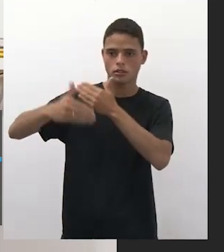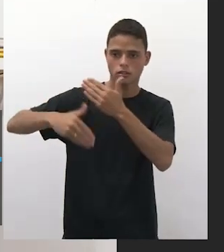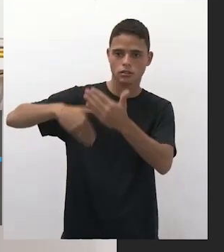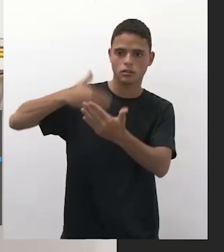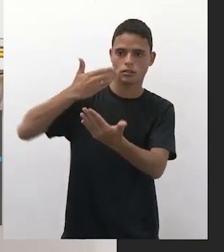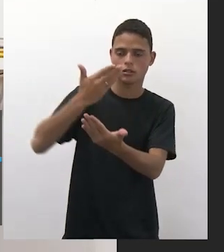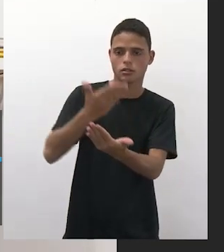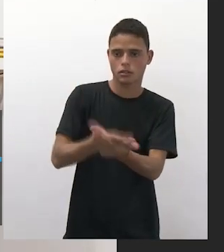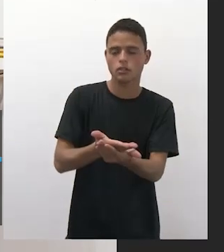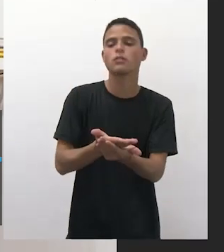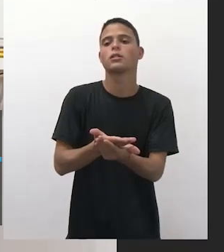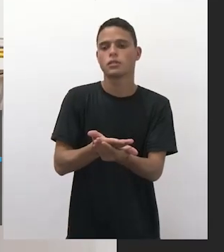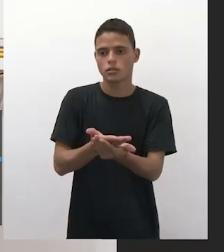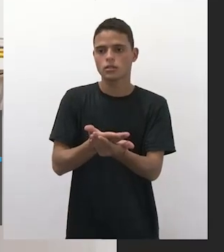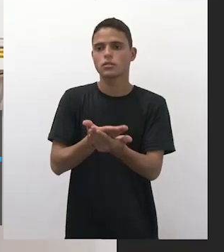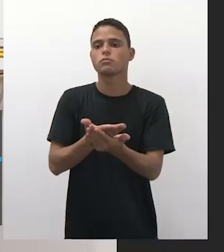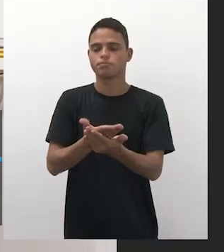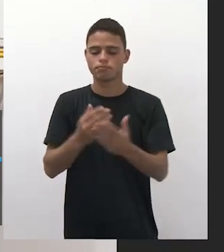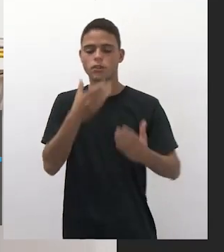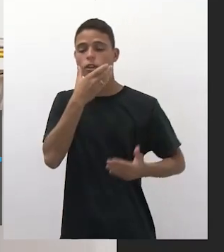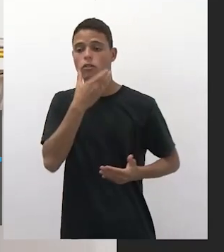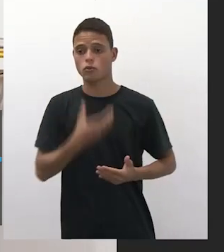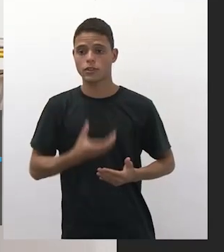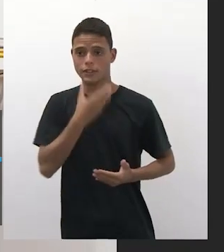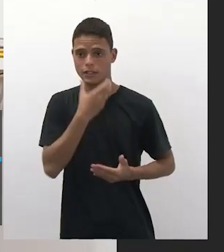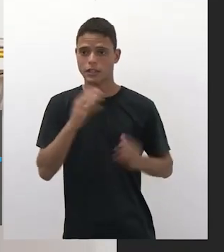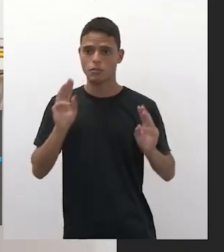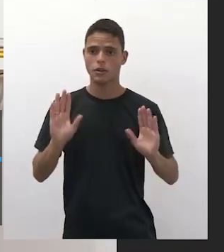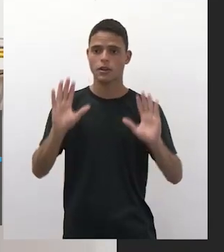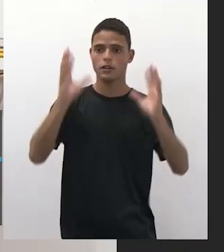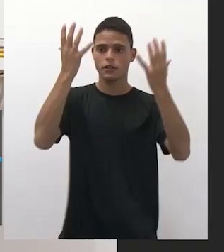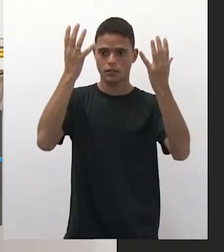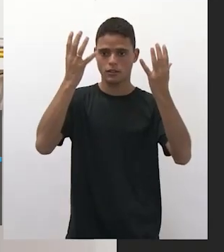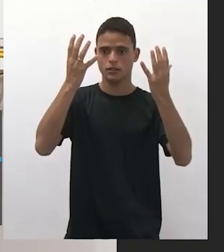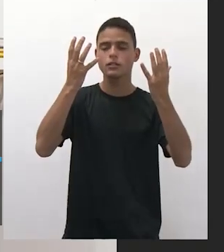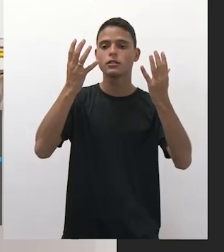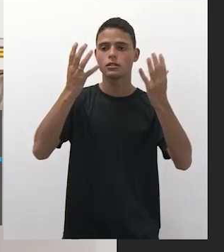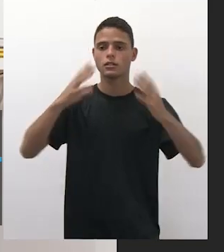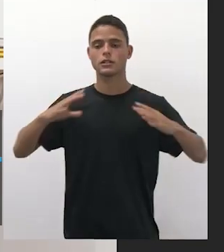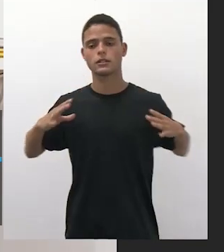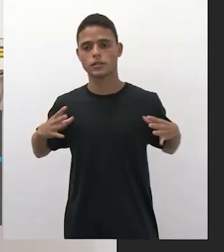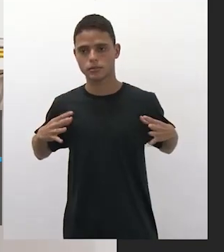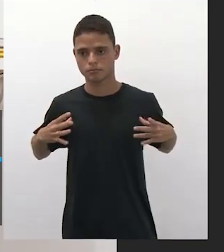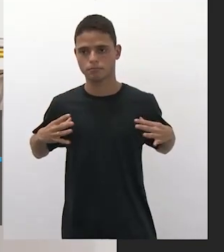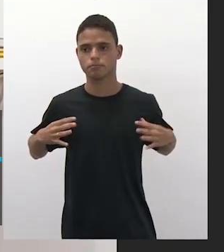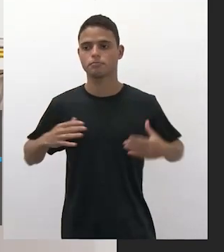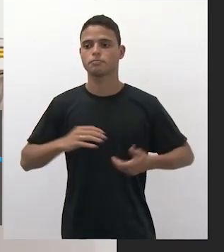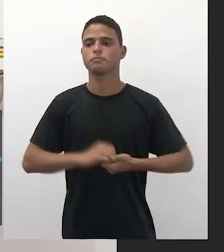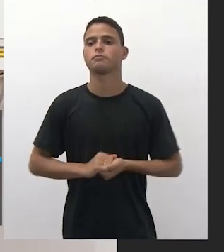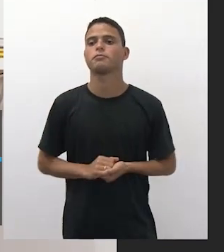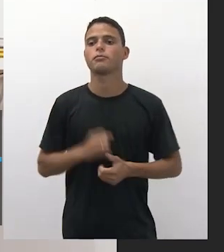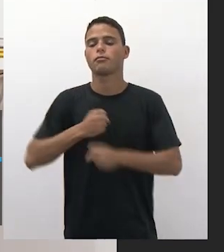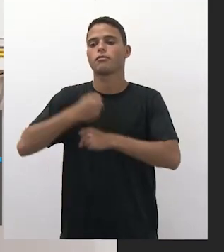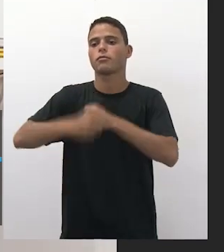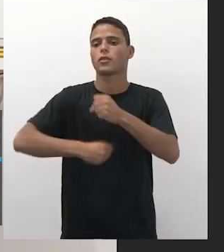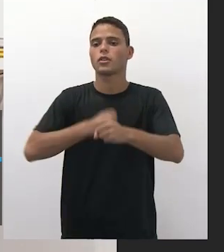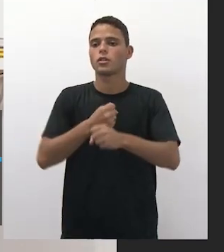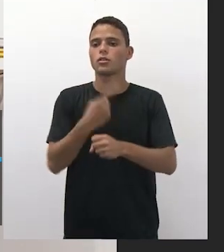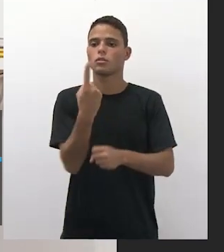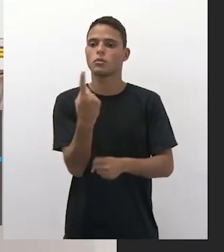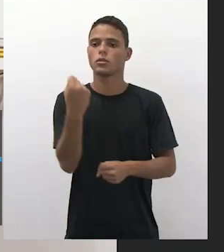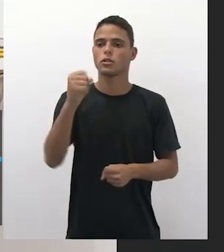Vieram as festividades de final de ano, as férias, e no ano de